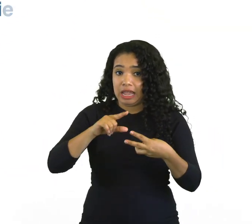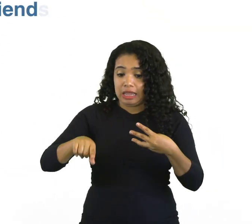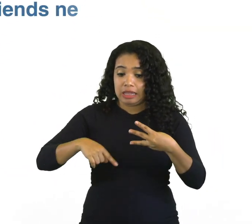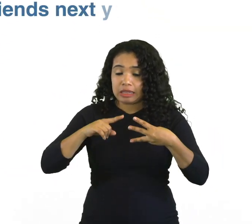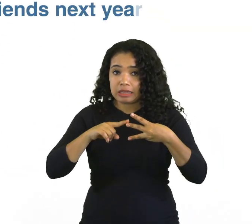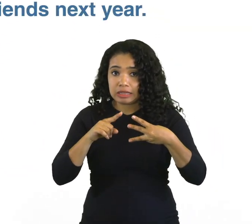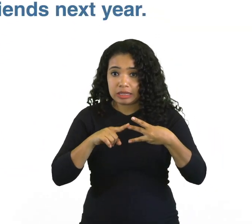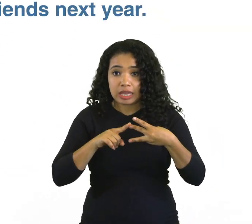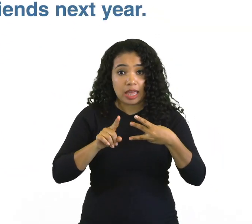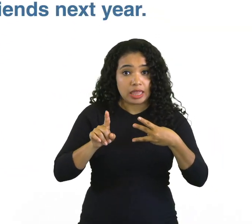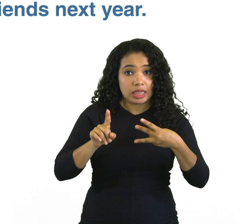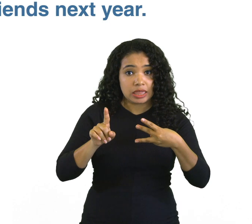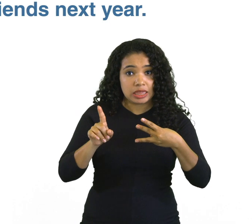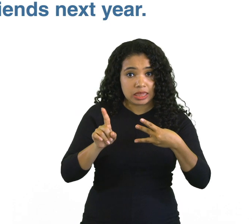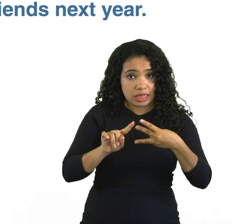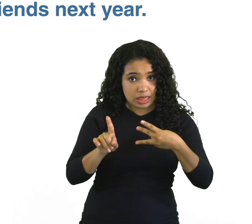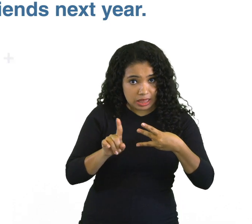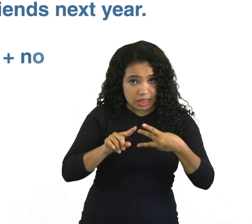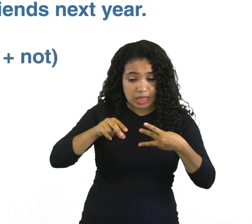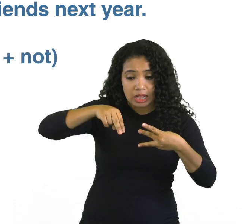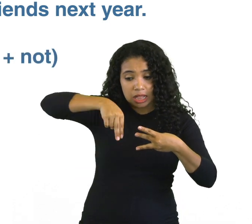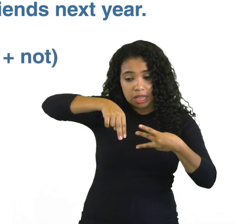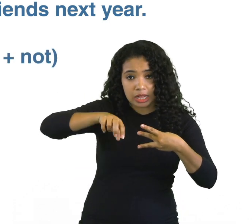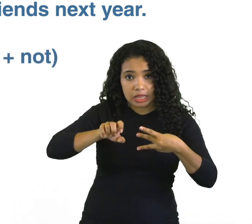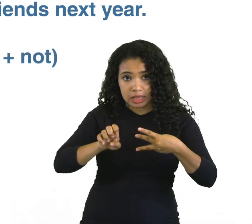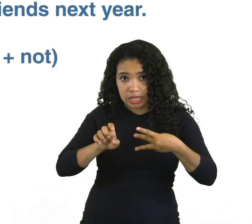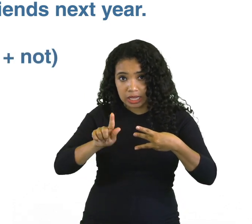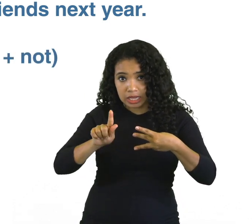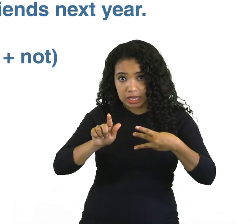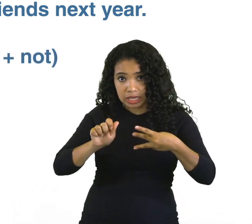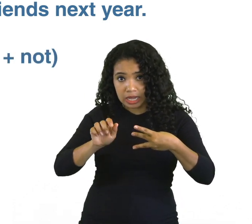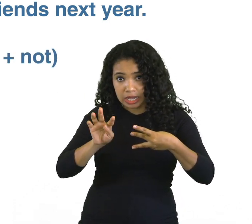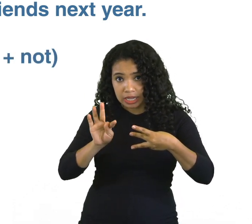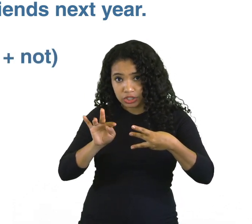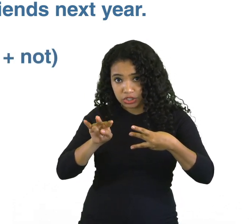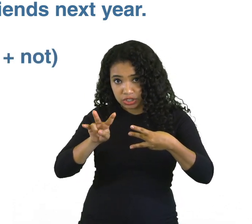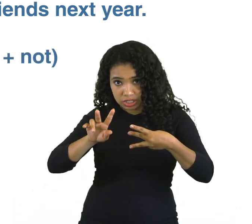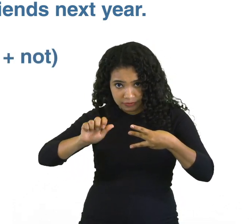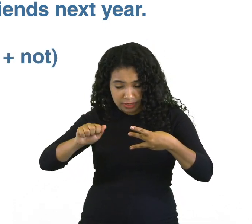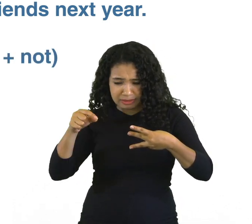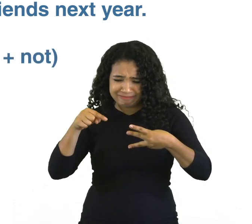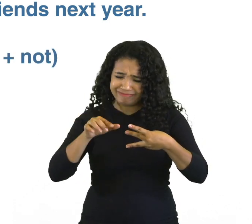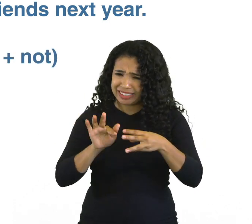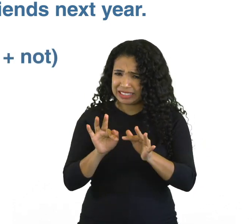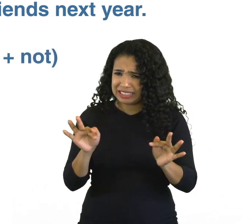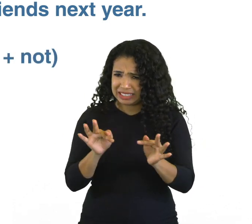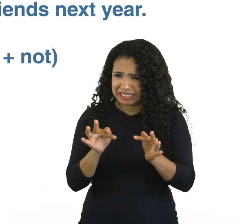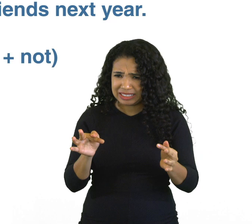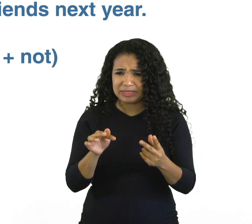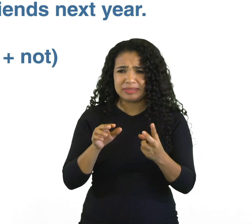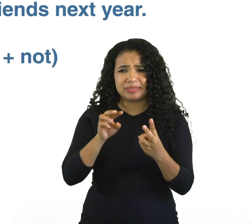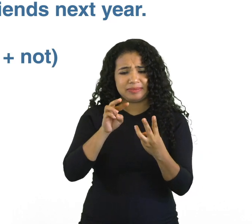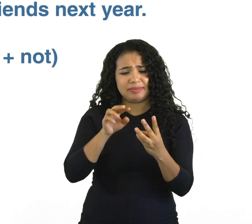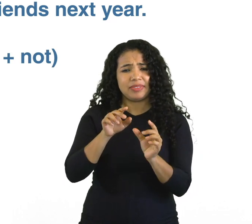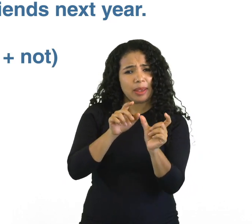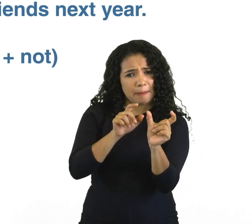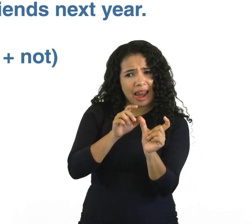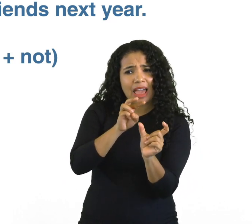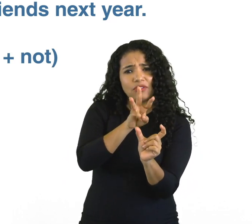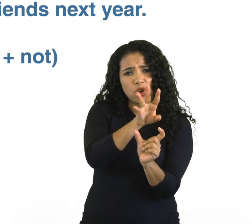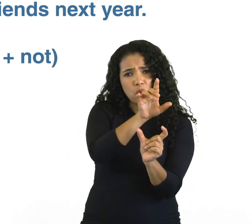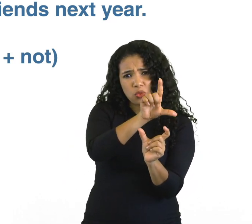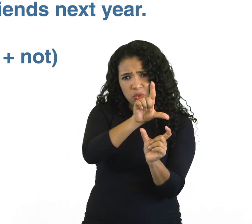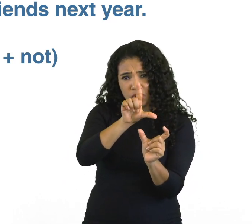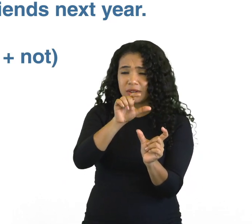forma negativa é bem simples. Na verdade, o will todos é bem simples, ok, galera? Concordem que é muito simples entender o